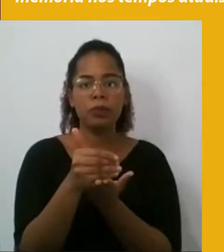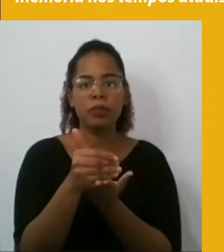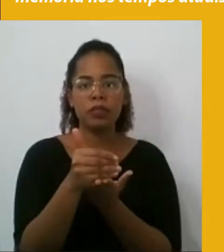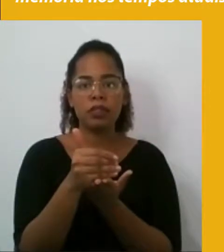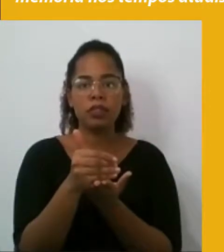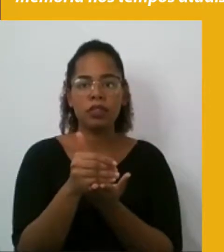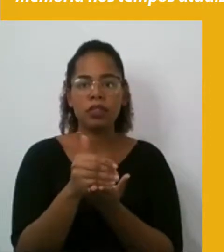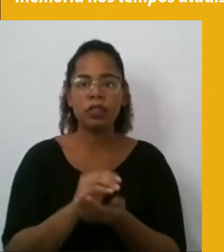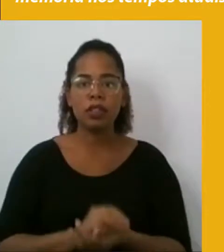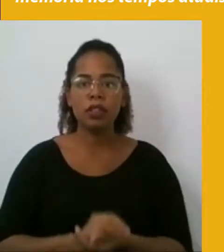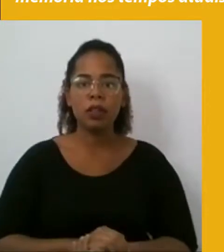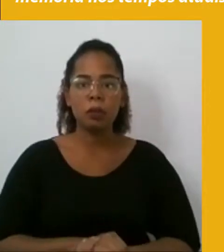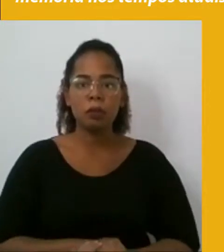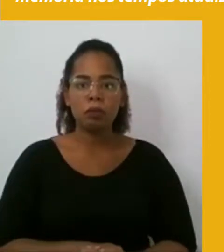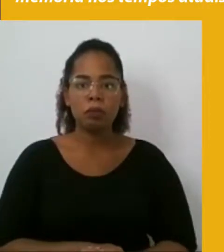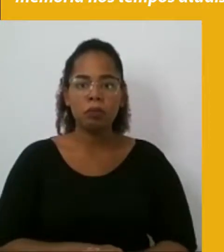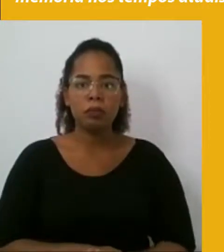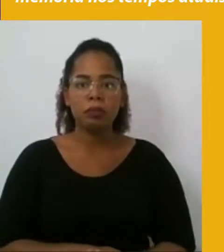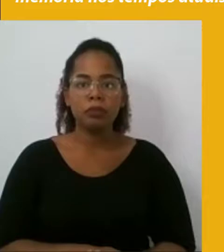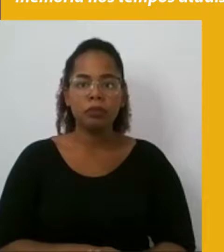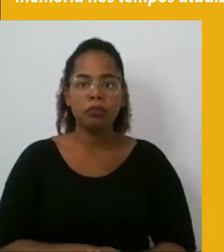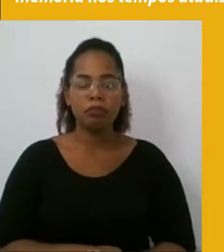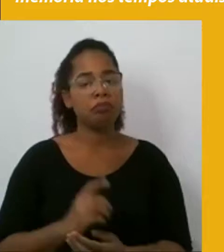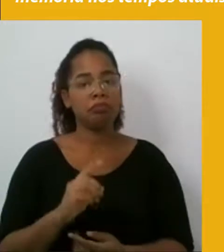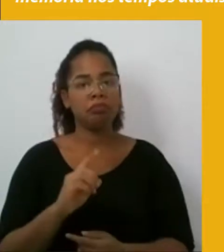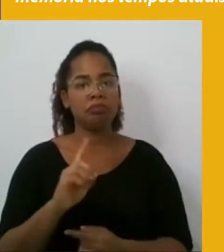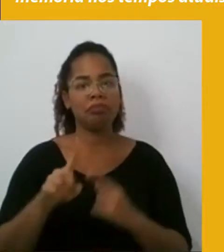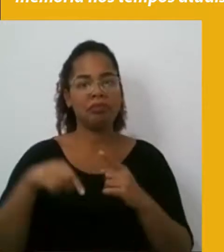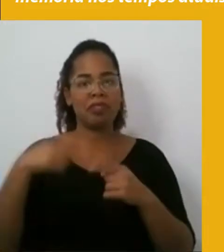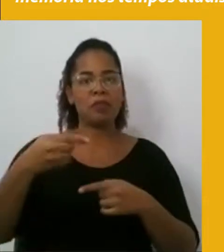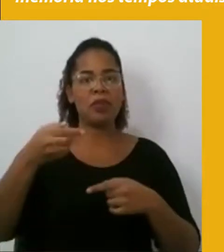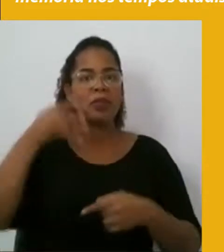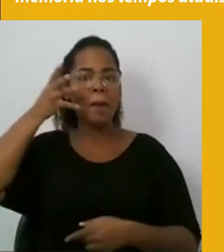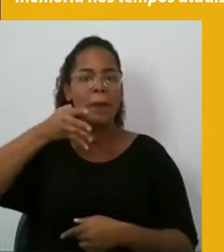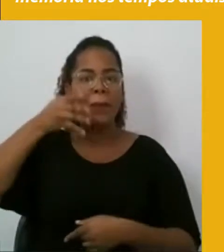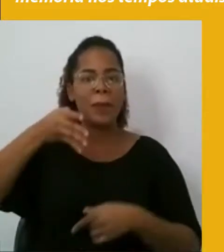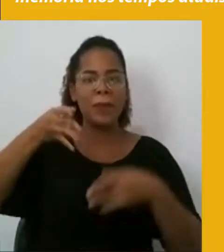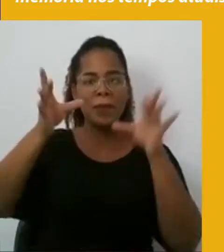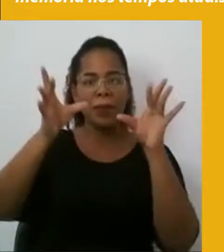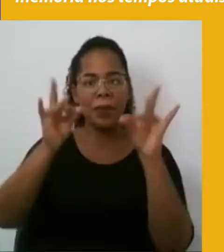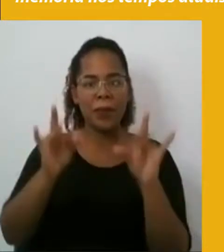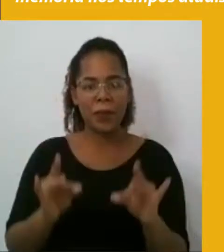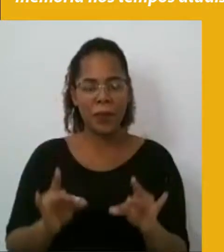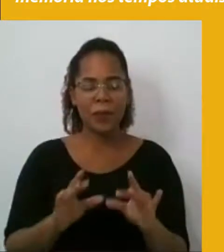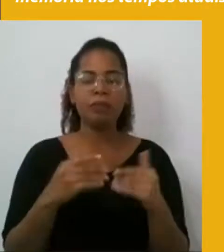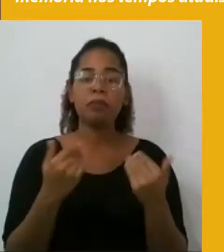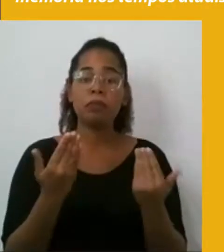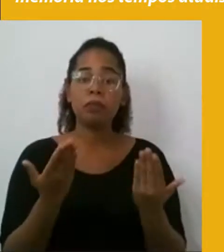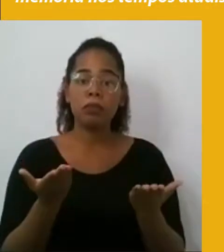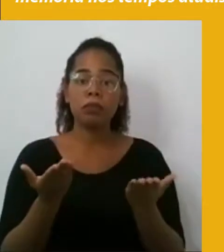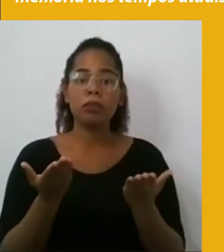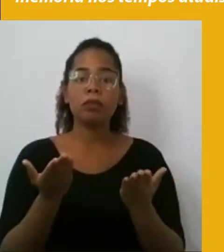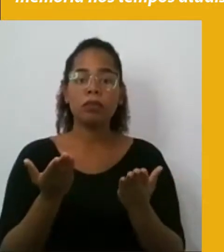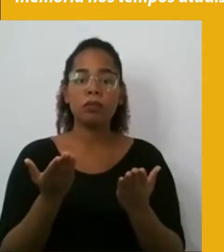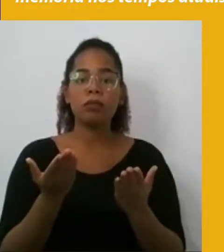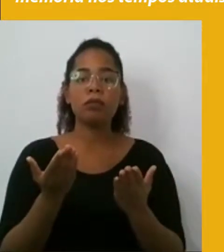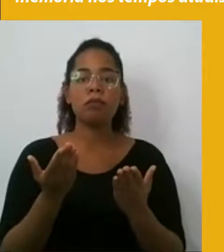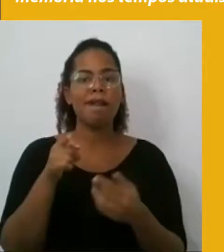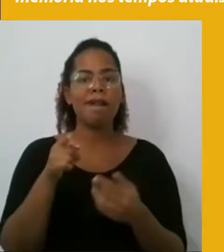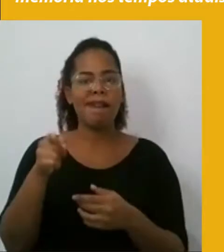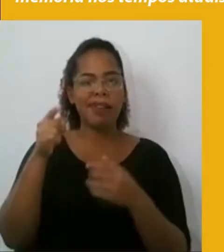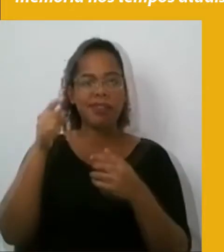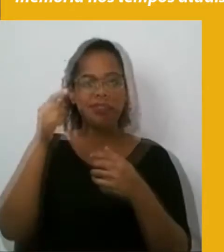e aí a gente depois já começa o papo. Eu acho que você tem muito a contribuir nessa reflexão